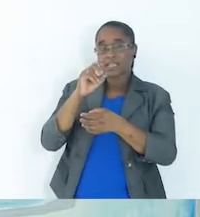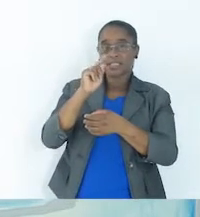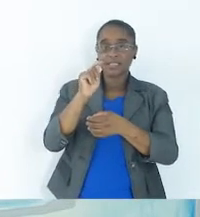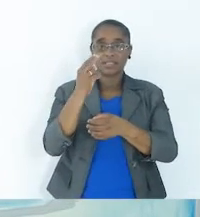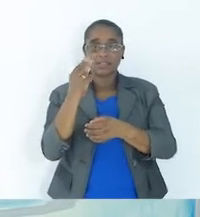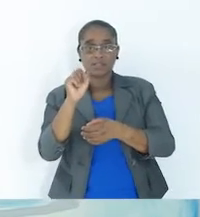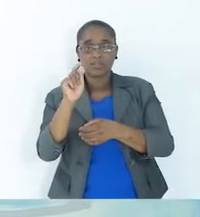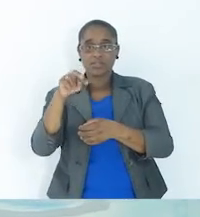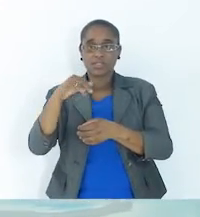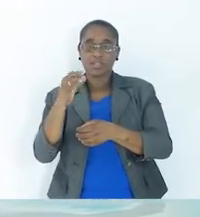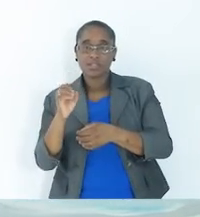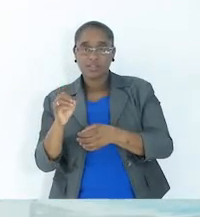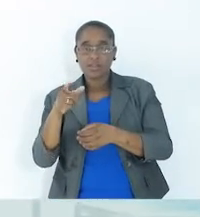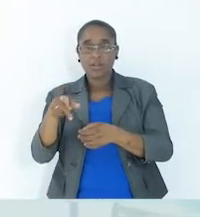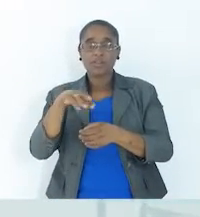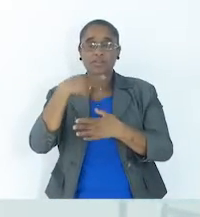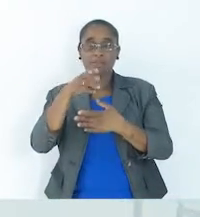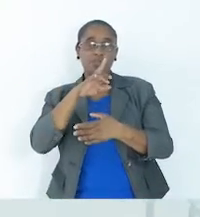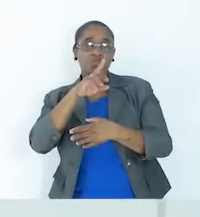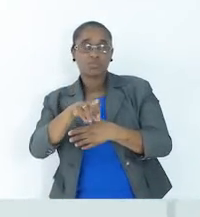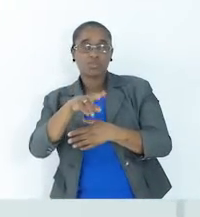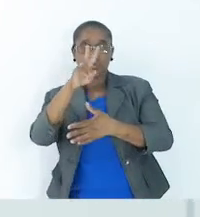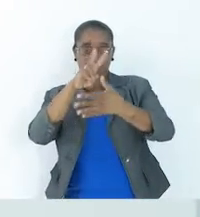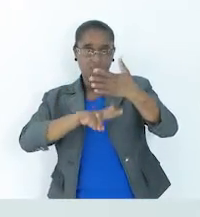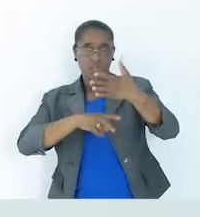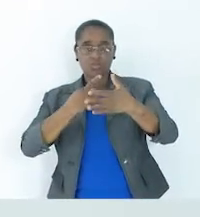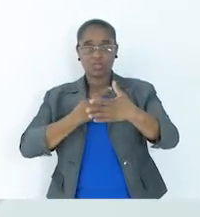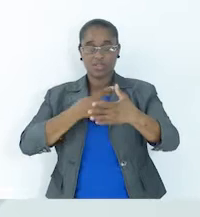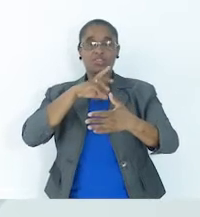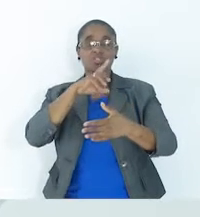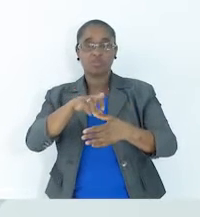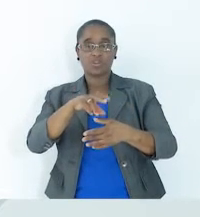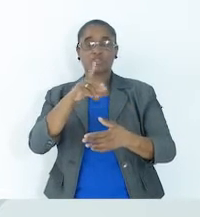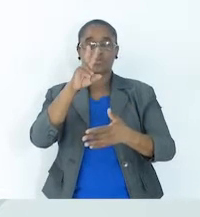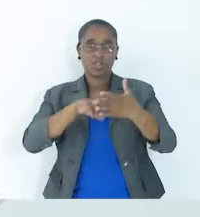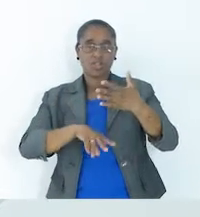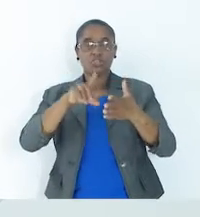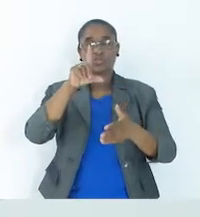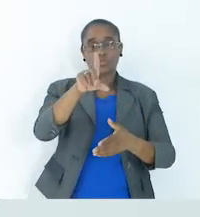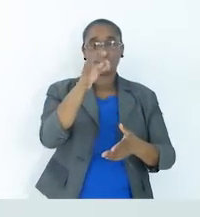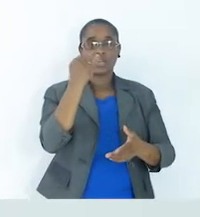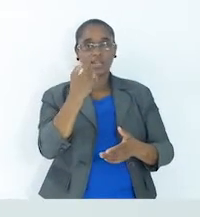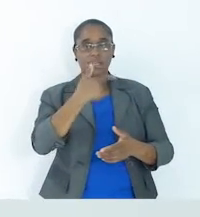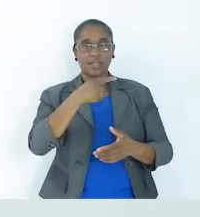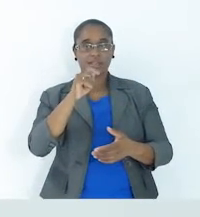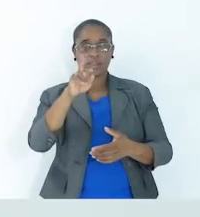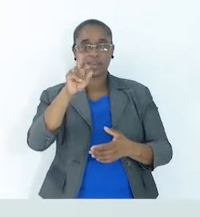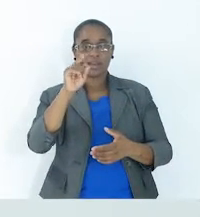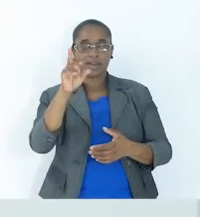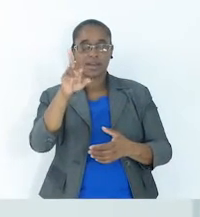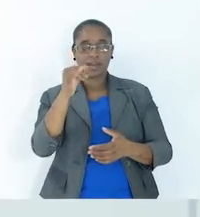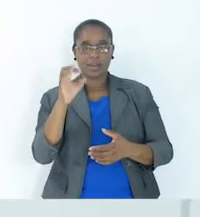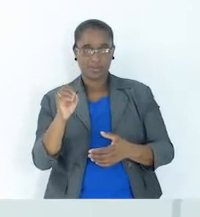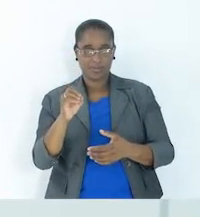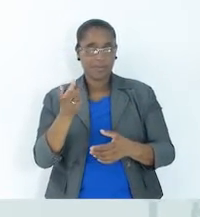leva-nos para a resposta do texto ser um texto literário. Boa!